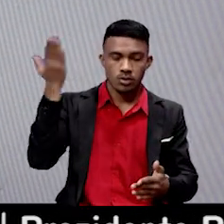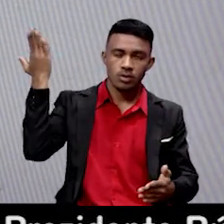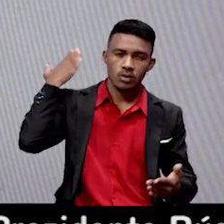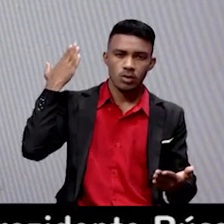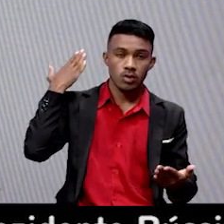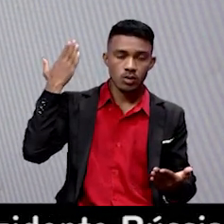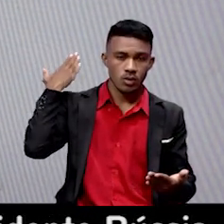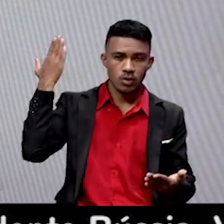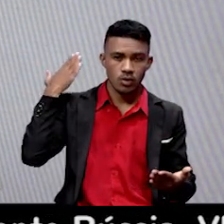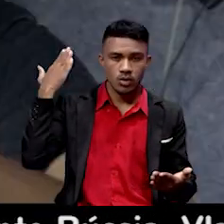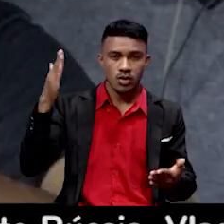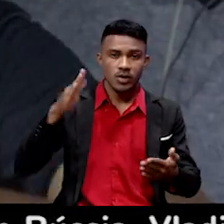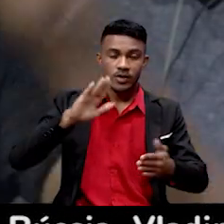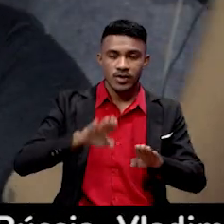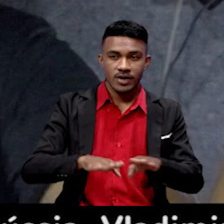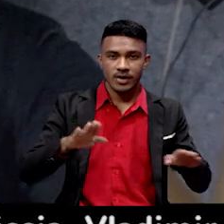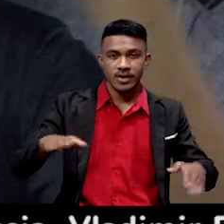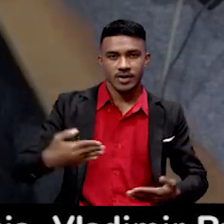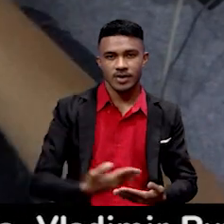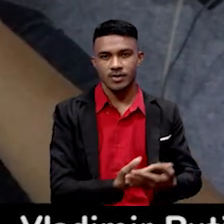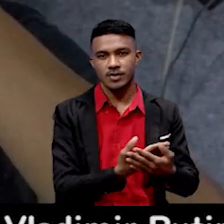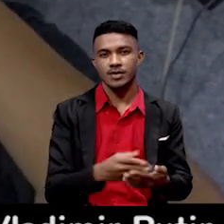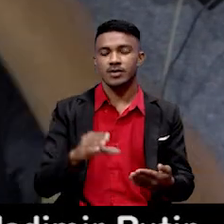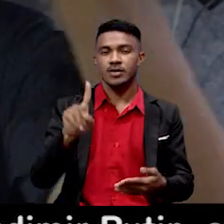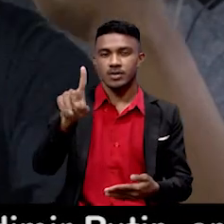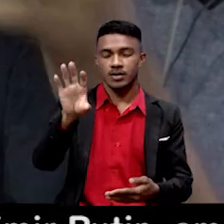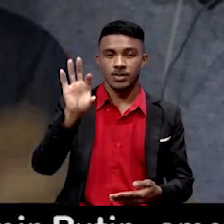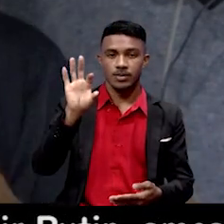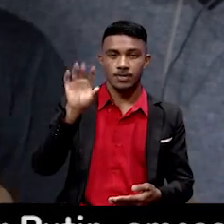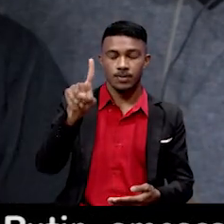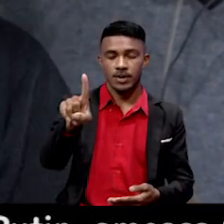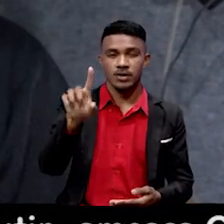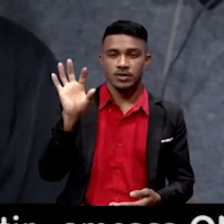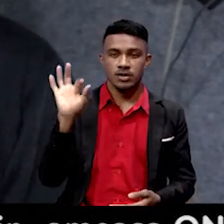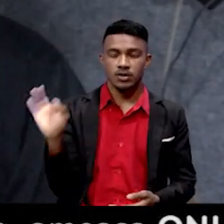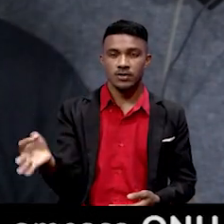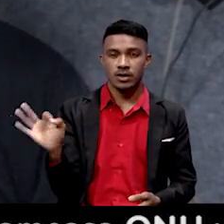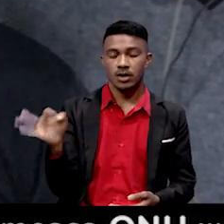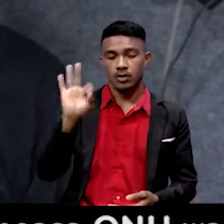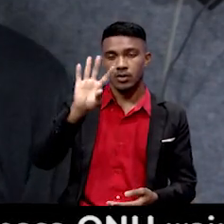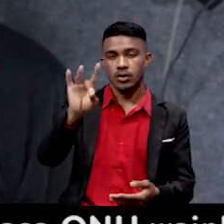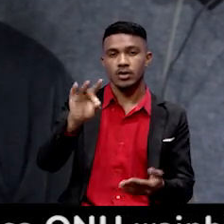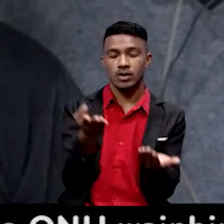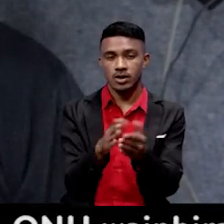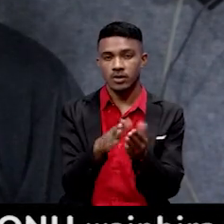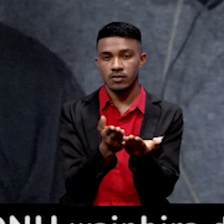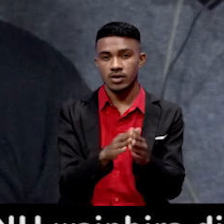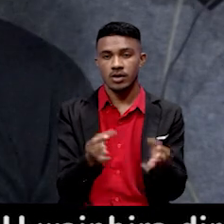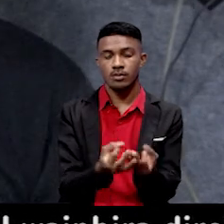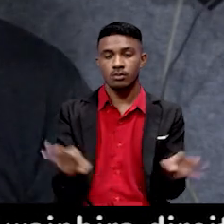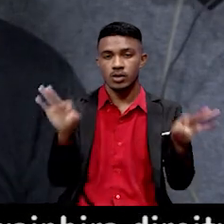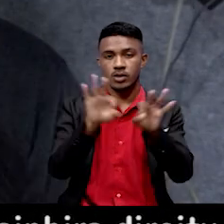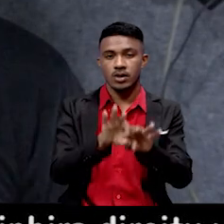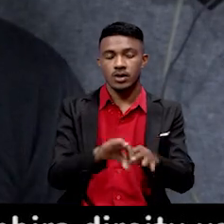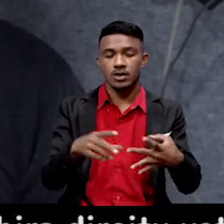mim sente boa ter lá o que foi em 2002, lá, 1997, 98. A mim sente de um livro, né? Importante ter você. Lilius e lavar,